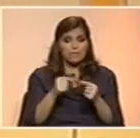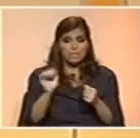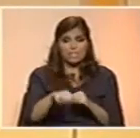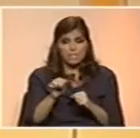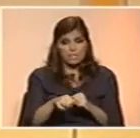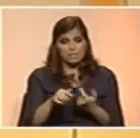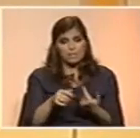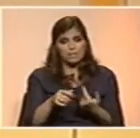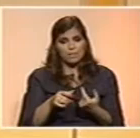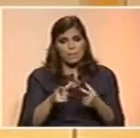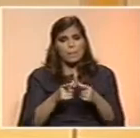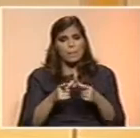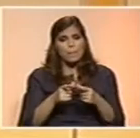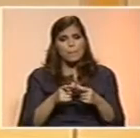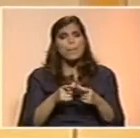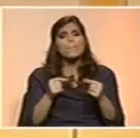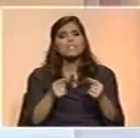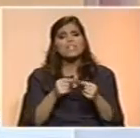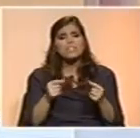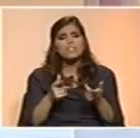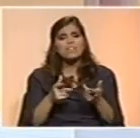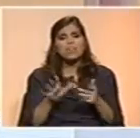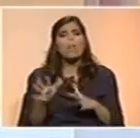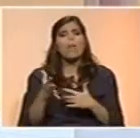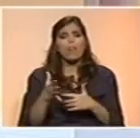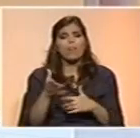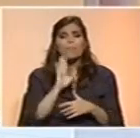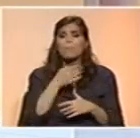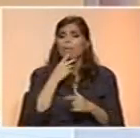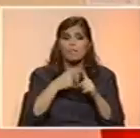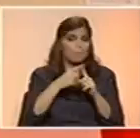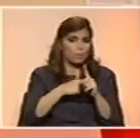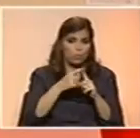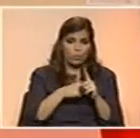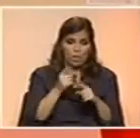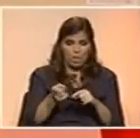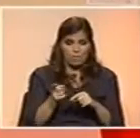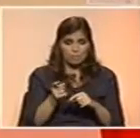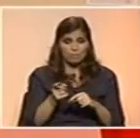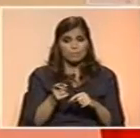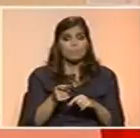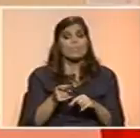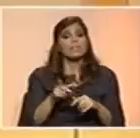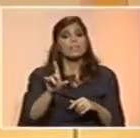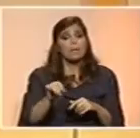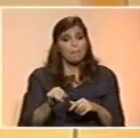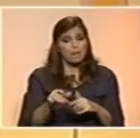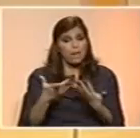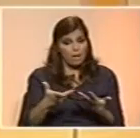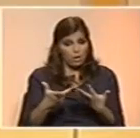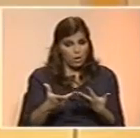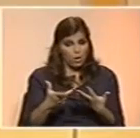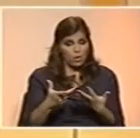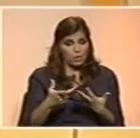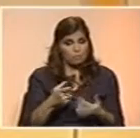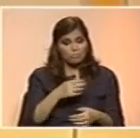batata frita de pacote, da outra, toda. Seja a que for, depende da temperatura. É exatamente. Eu depois também não poderia deixar, e agora se calhar até